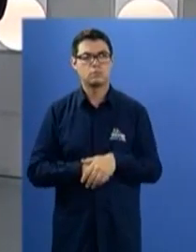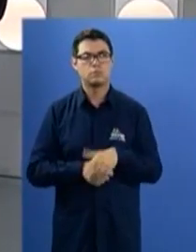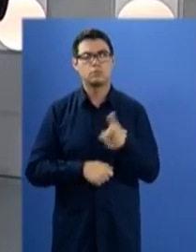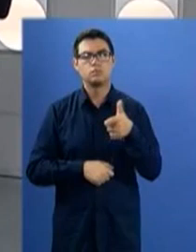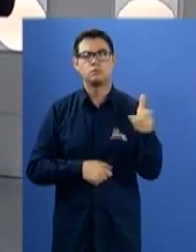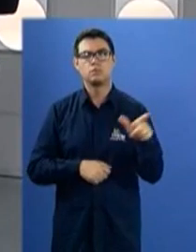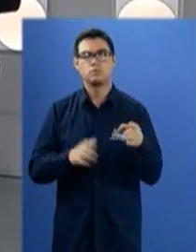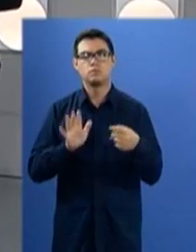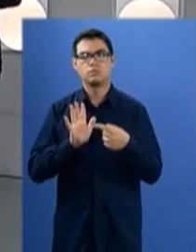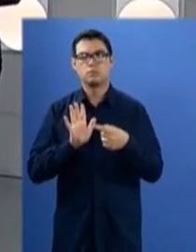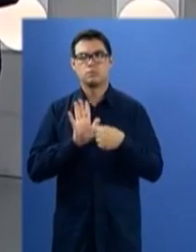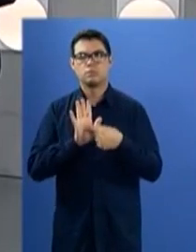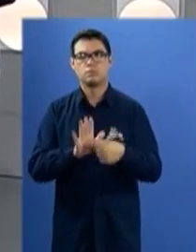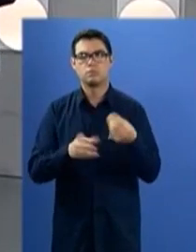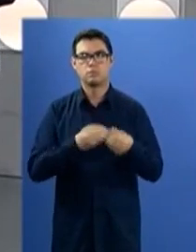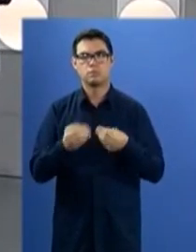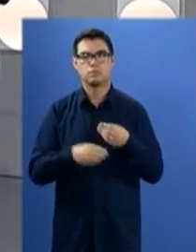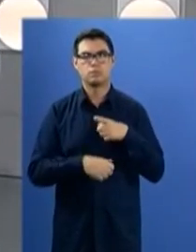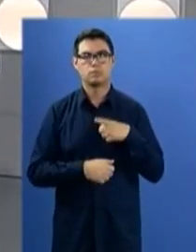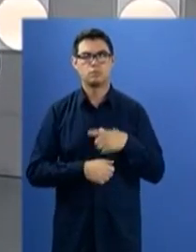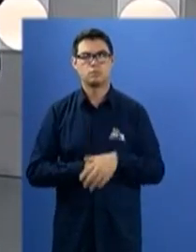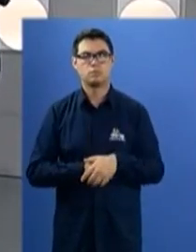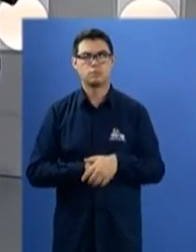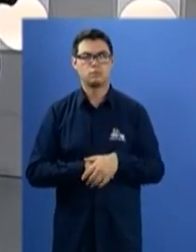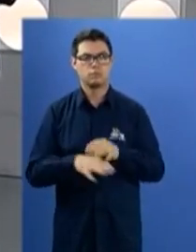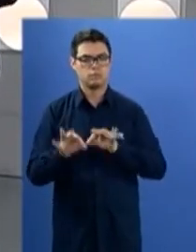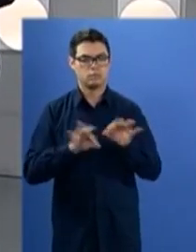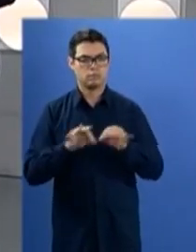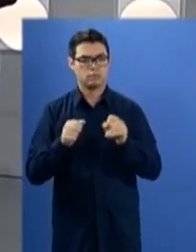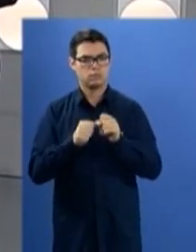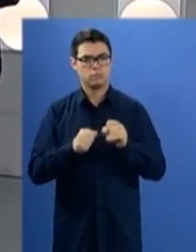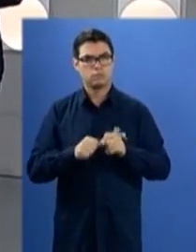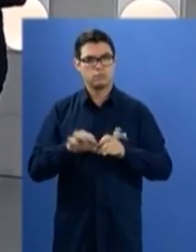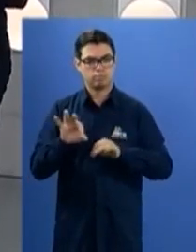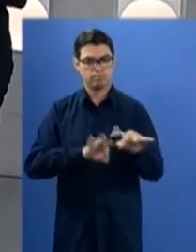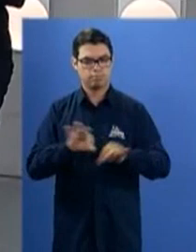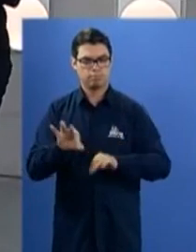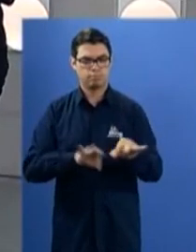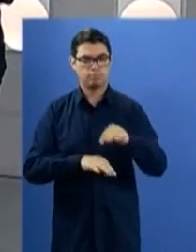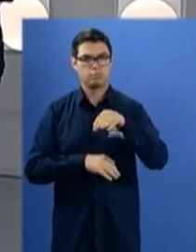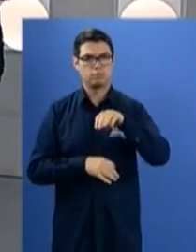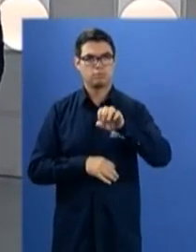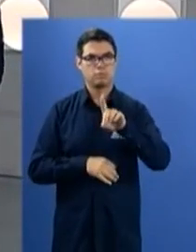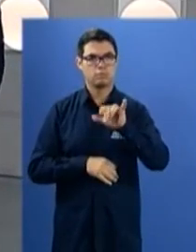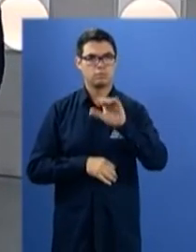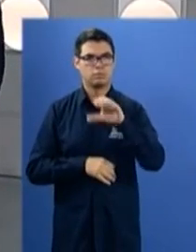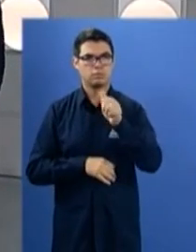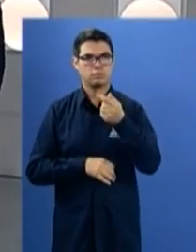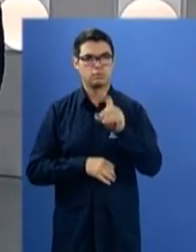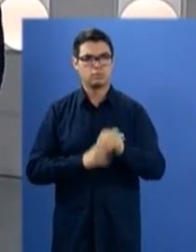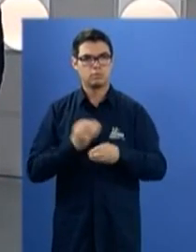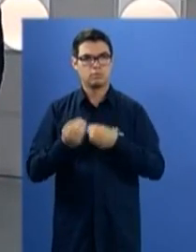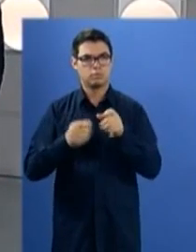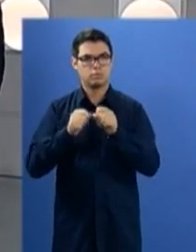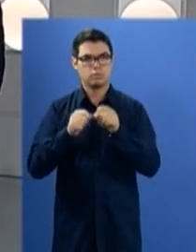Outro ponto, falarmos sobre medição, que são os padrões pré-estabelecidos para que o produto ou o